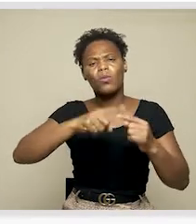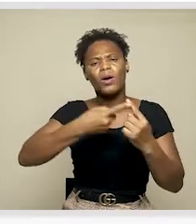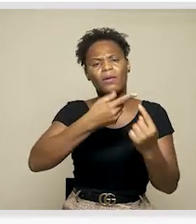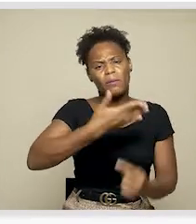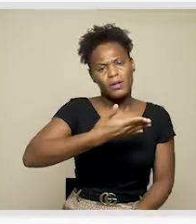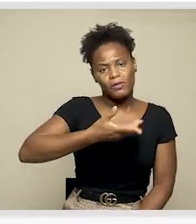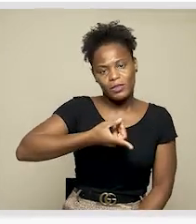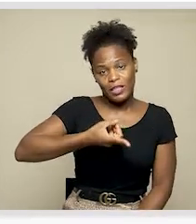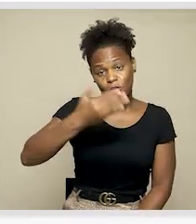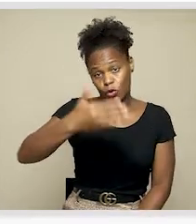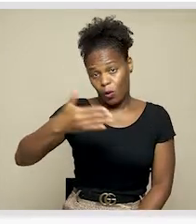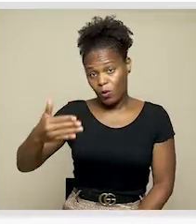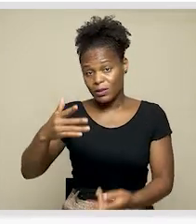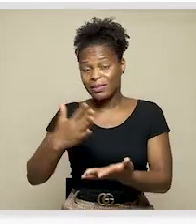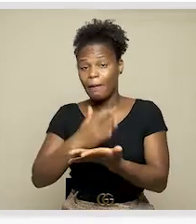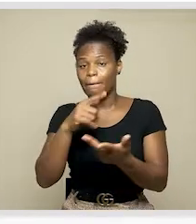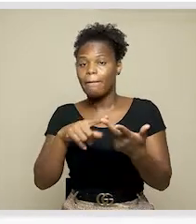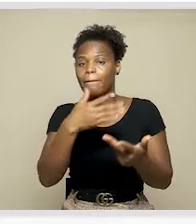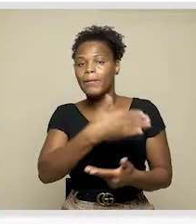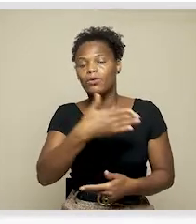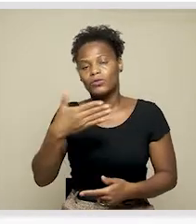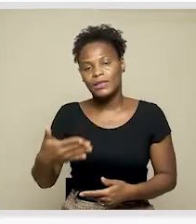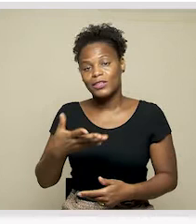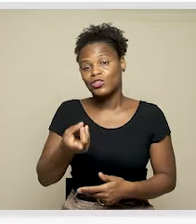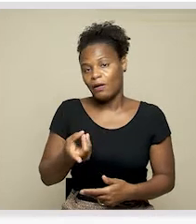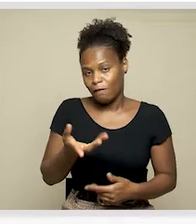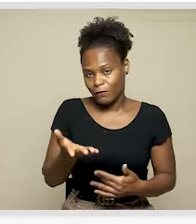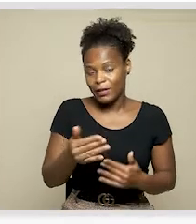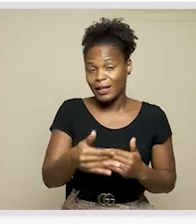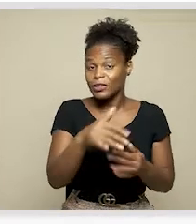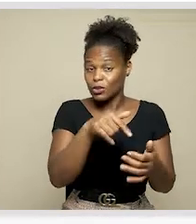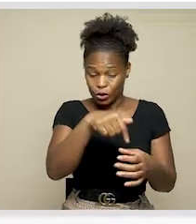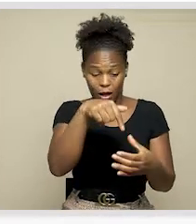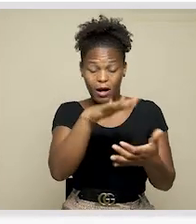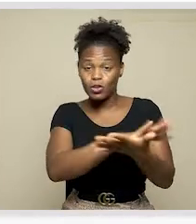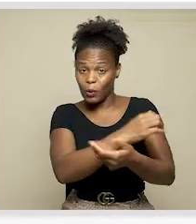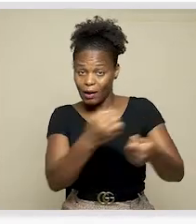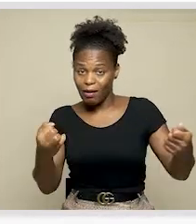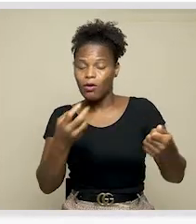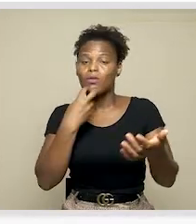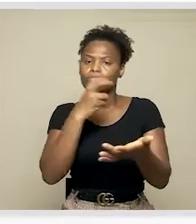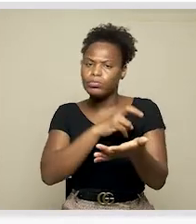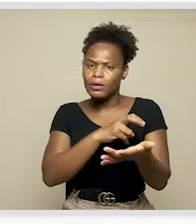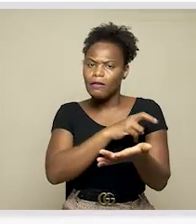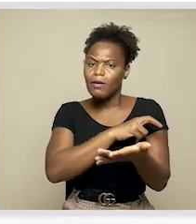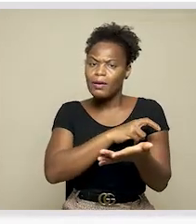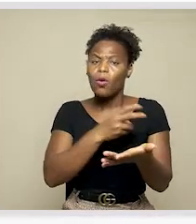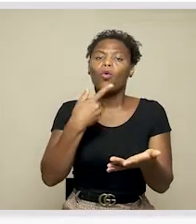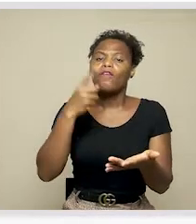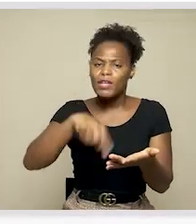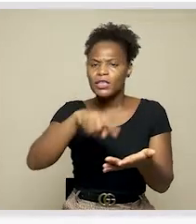de 1911 a 1919. Neste jornal foram reeditadas em